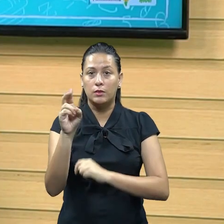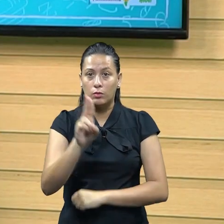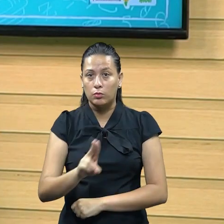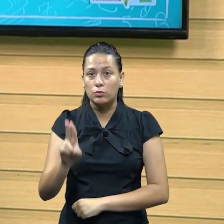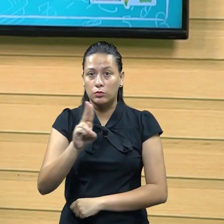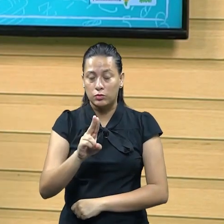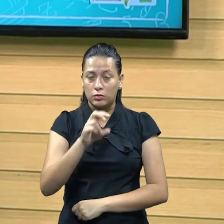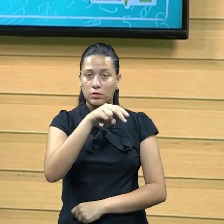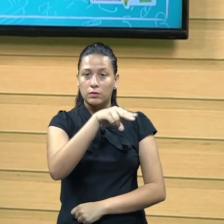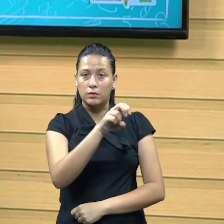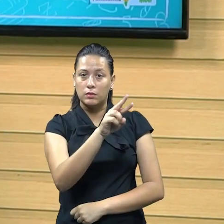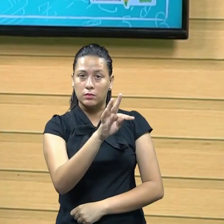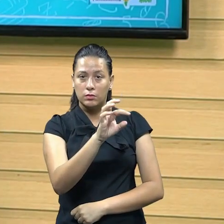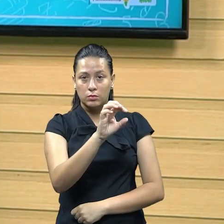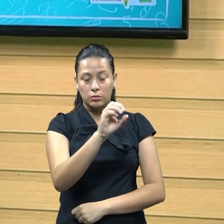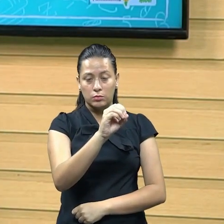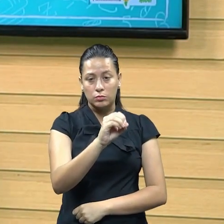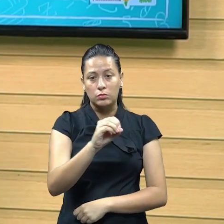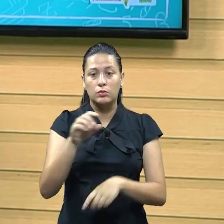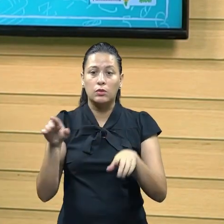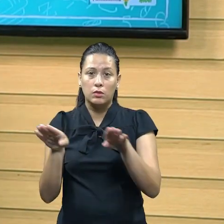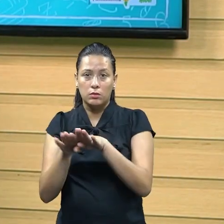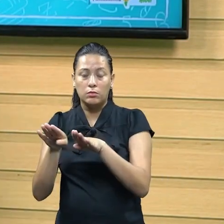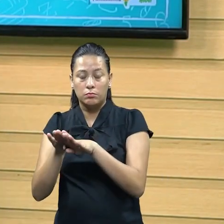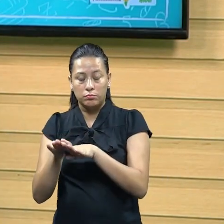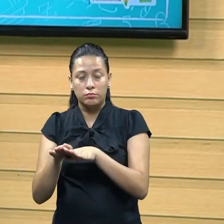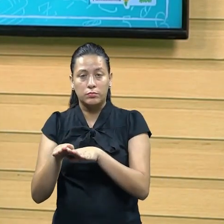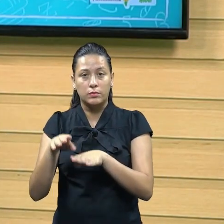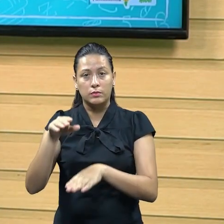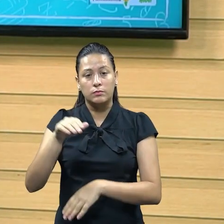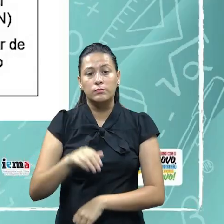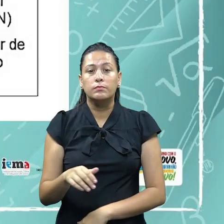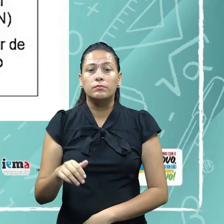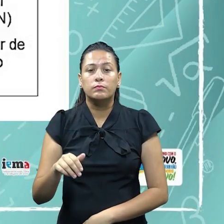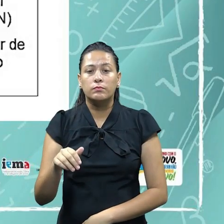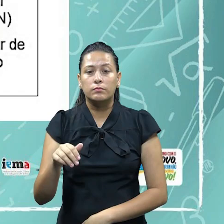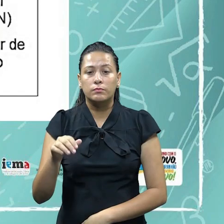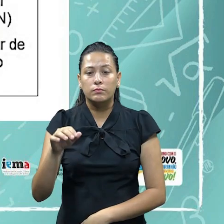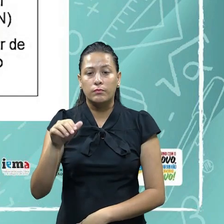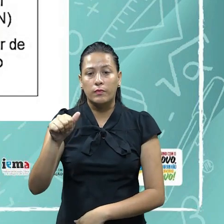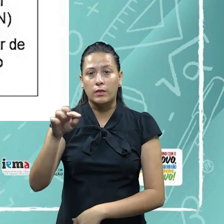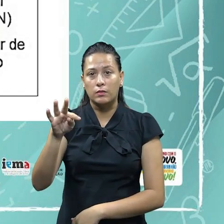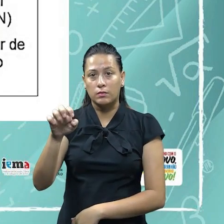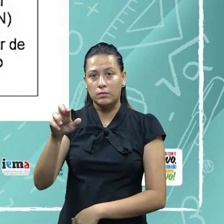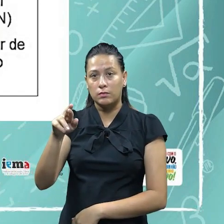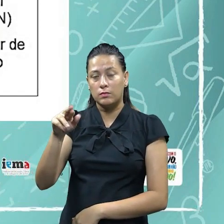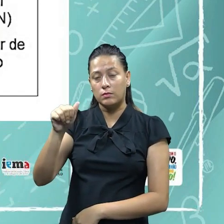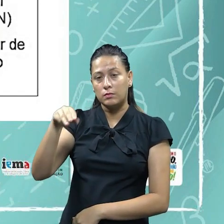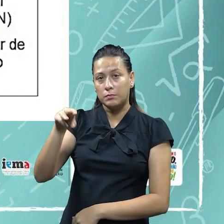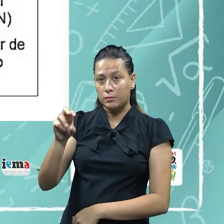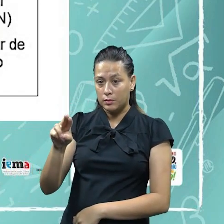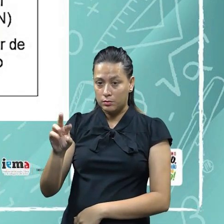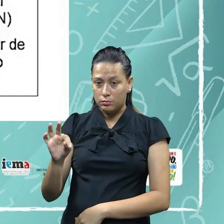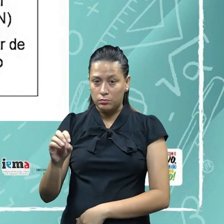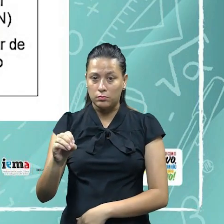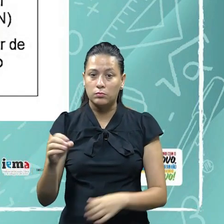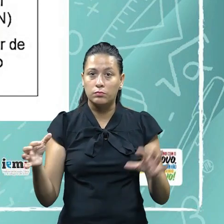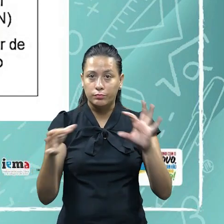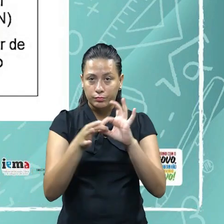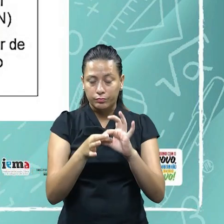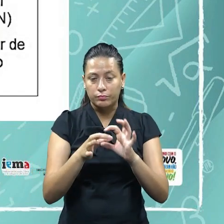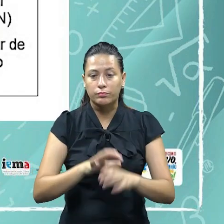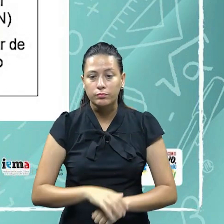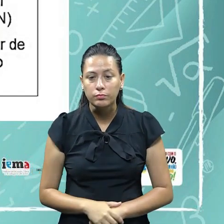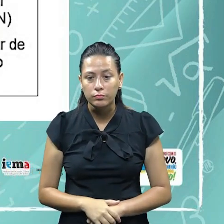aterramento combinado, no caso de proteção, lembrando, terra é proteção. Também nós temos o esquema